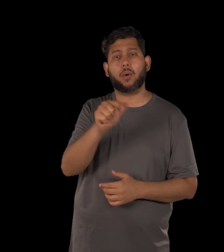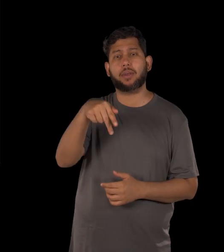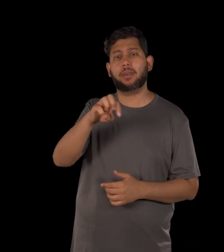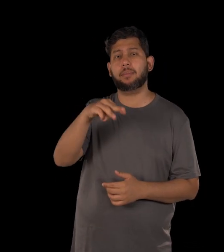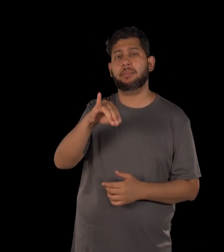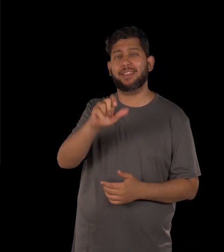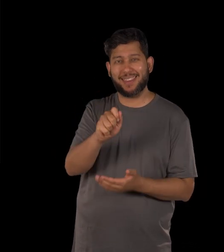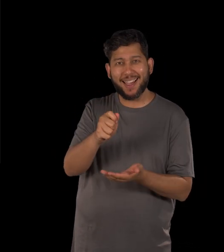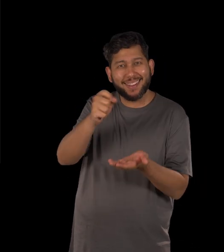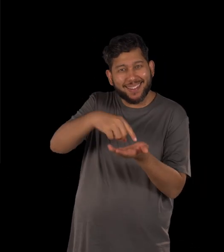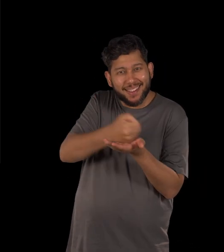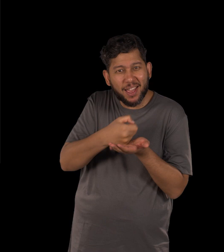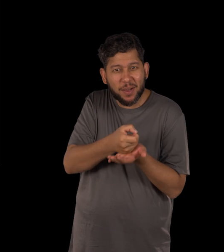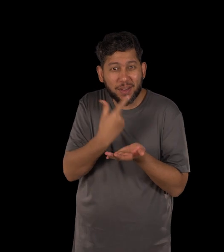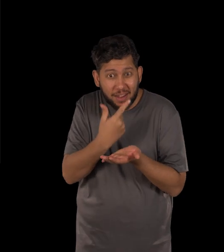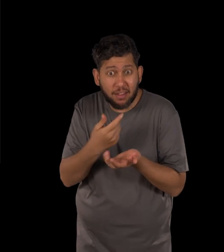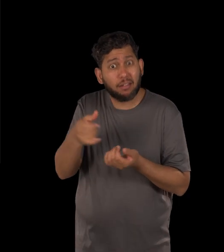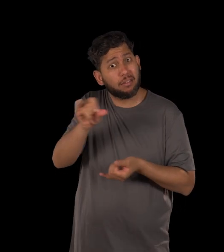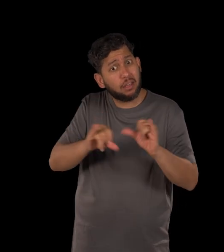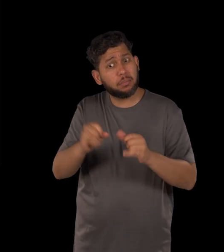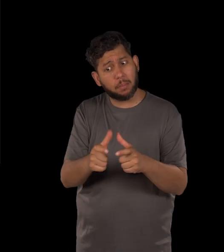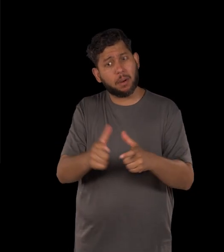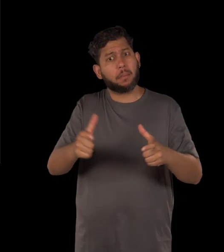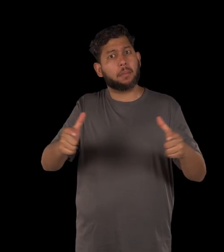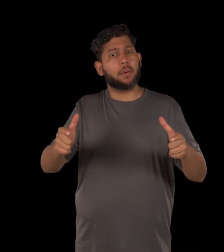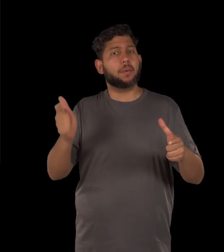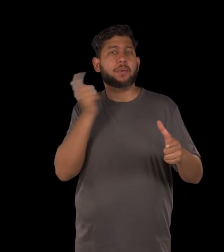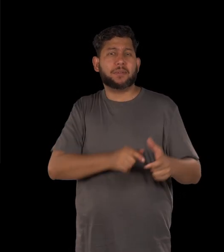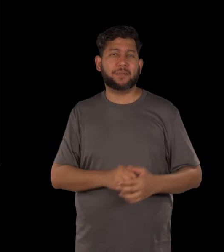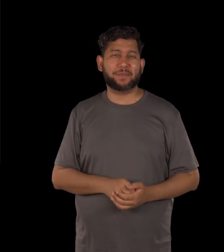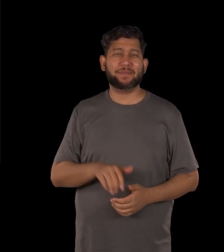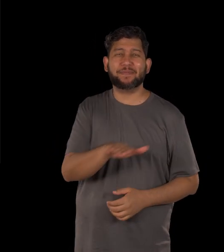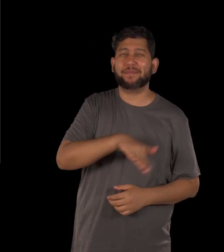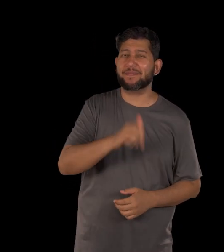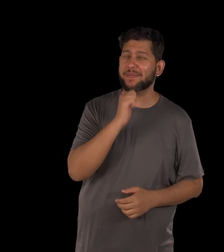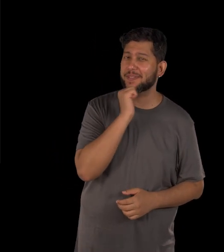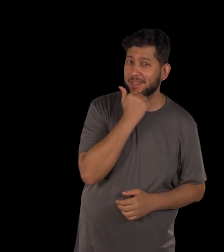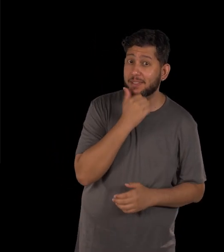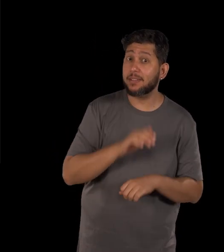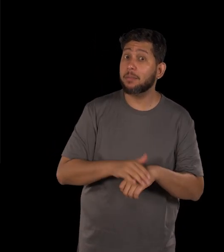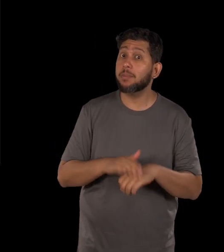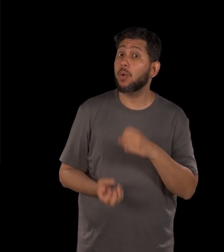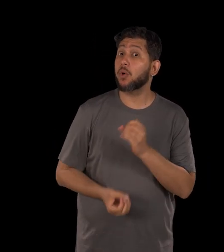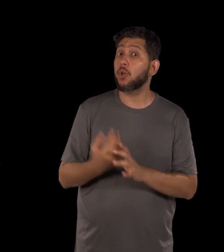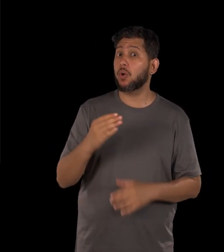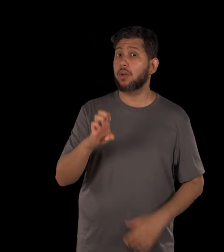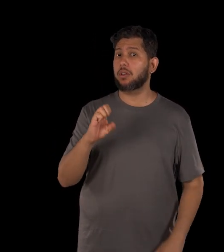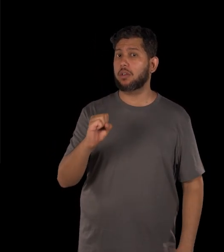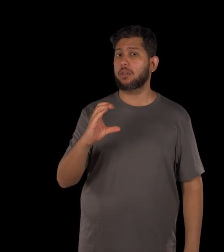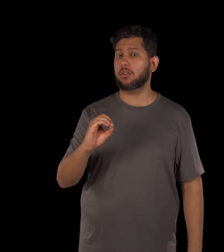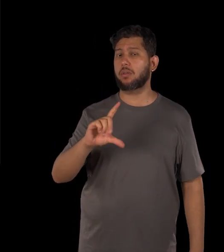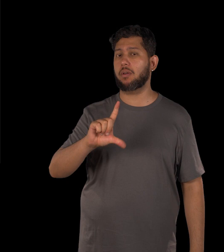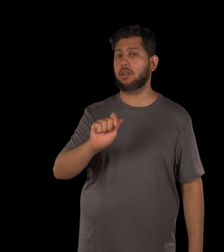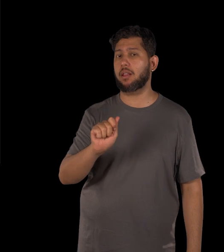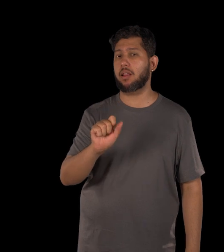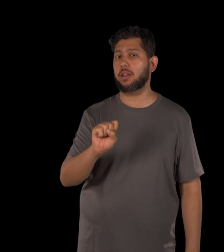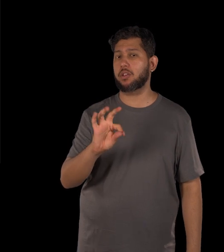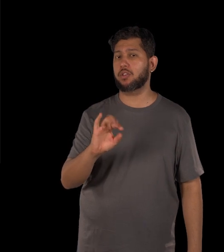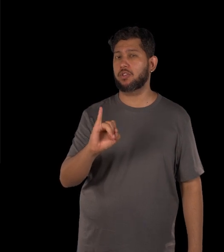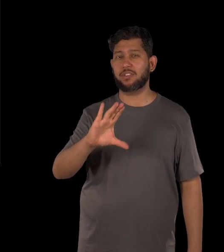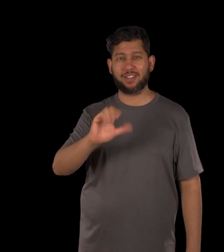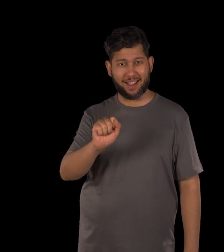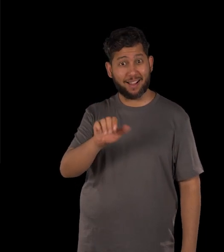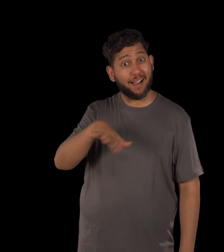além de apresentar significativo progresso na química. No campo científico, surgiu a escolástica,